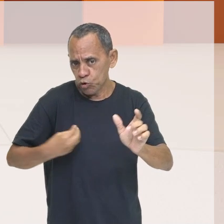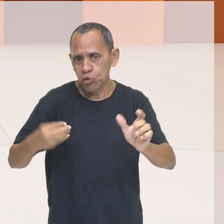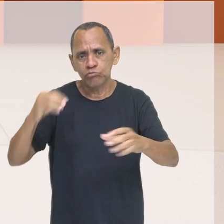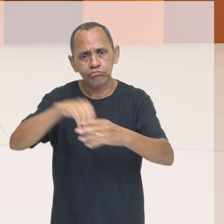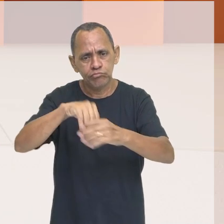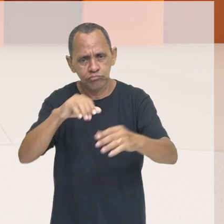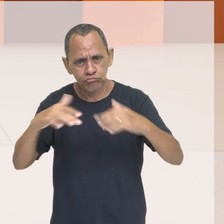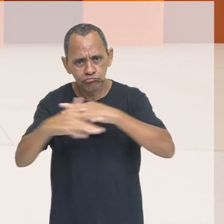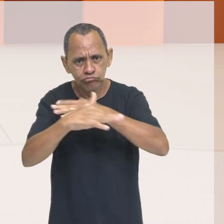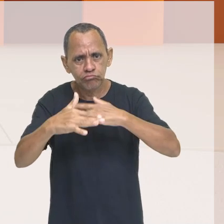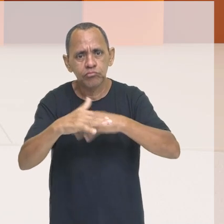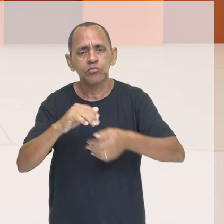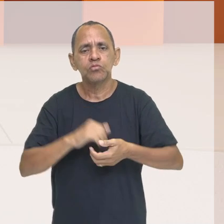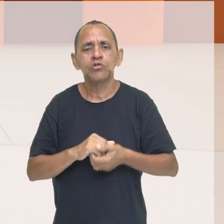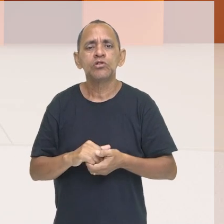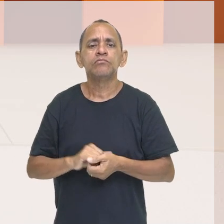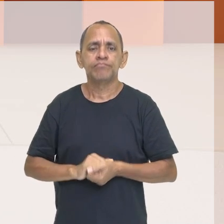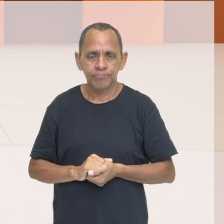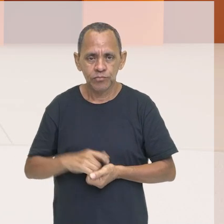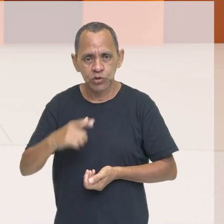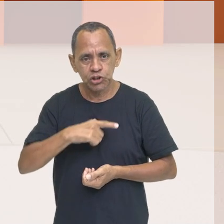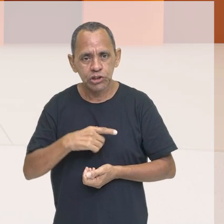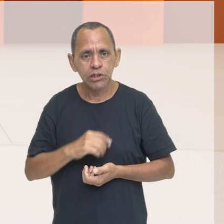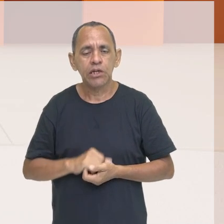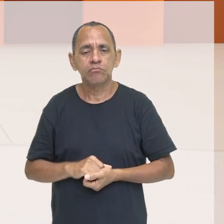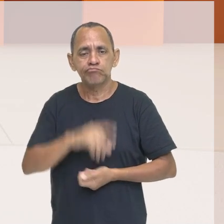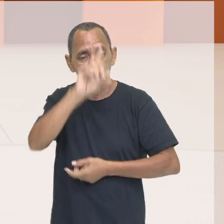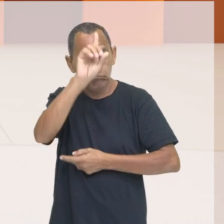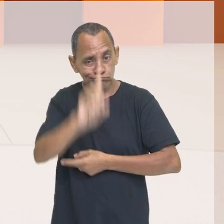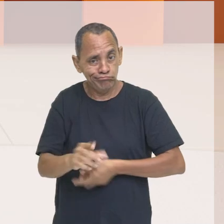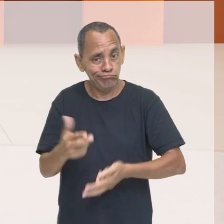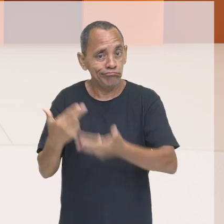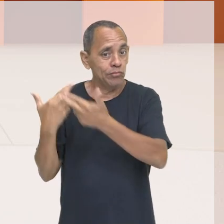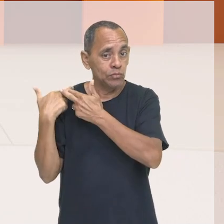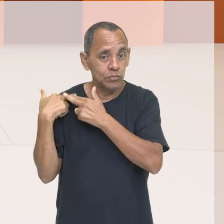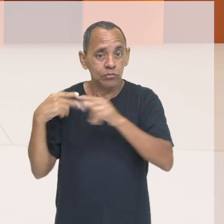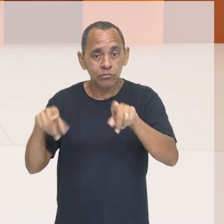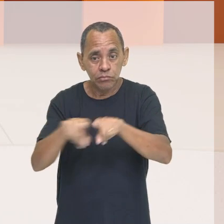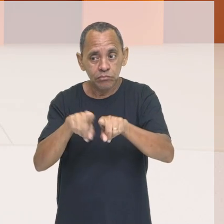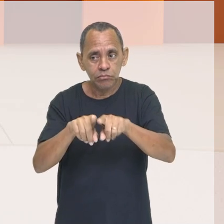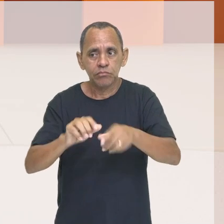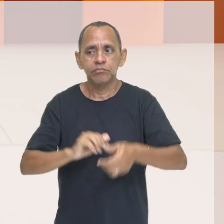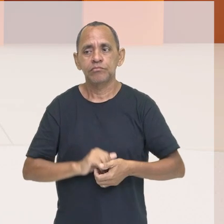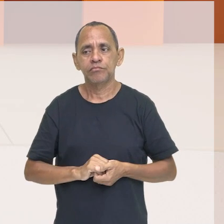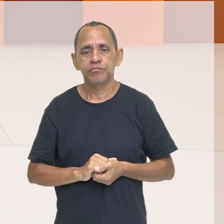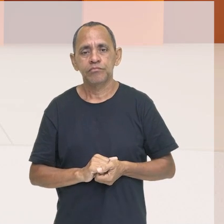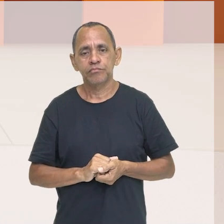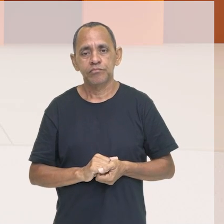e deveres. Então, cidadão é aquele que tem direitos e deveres, certo?